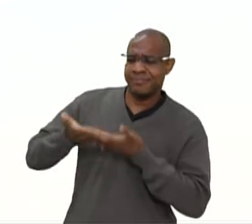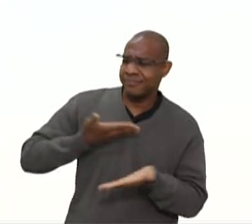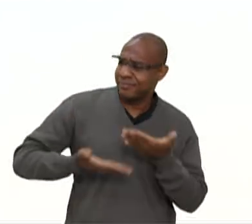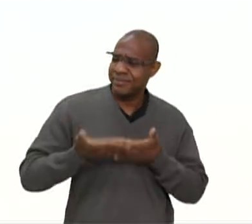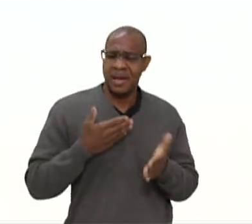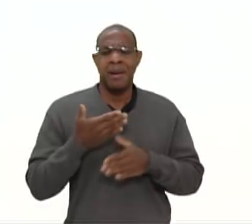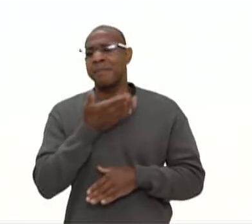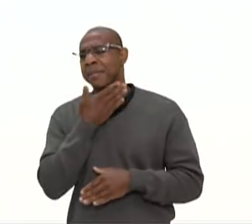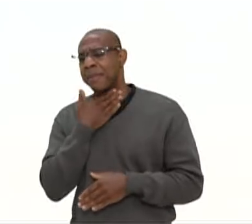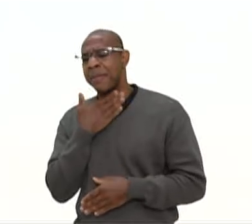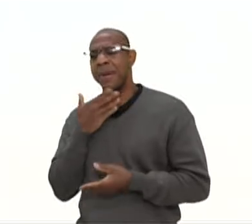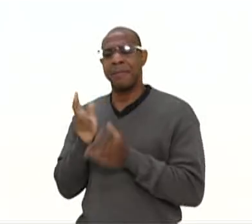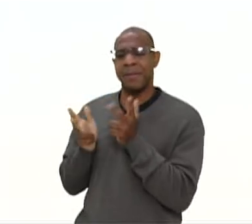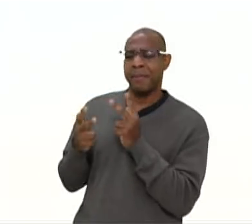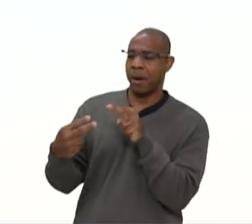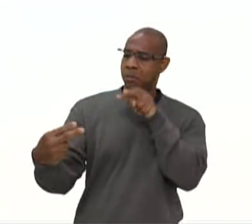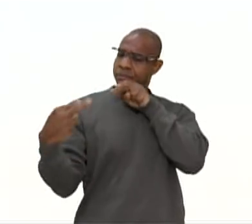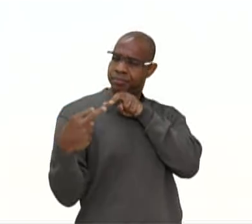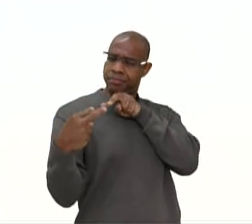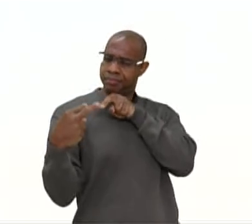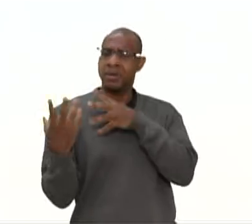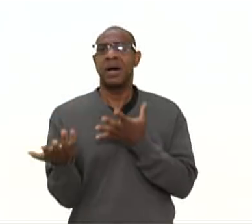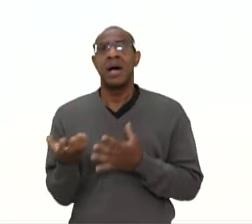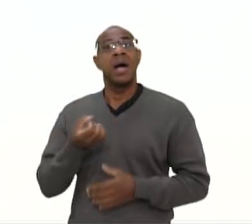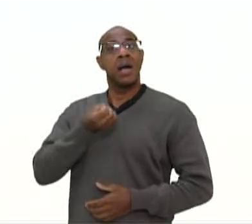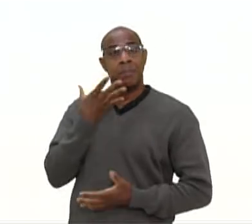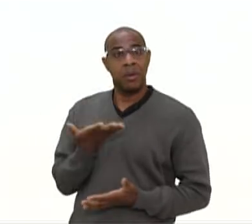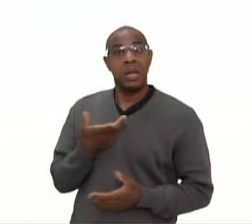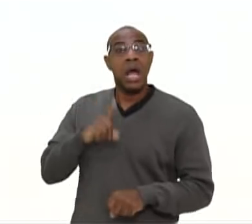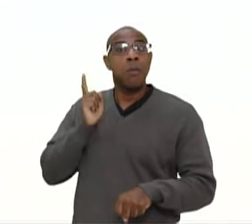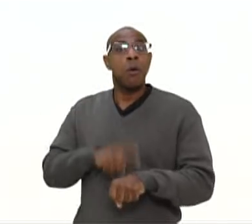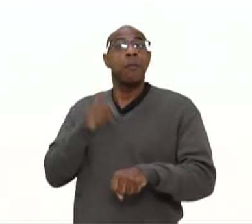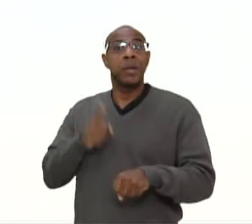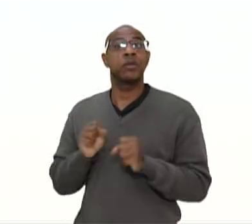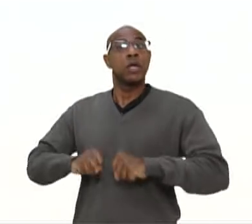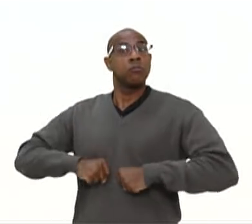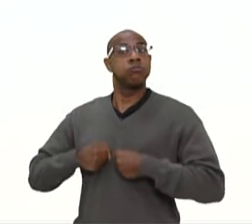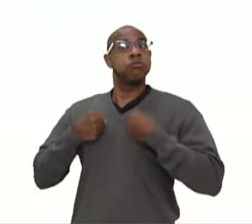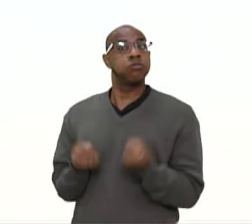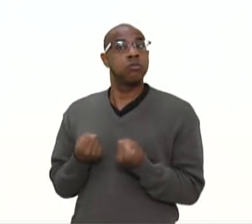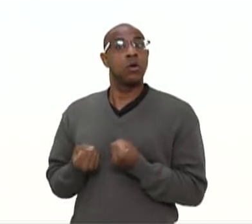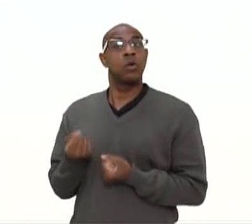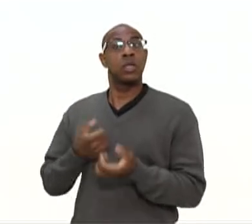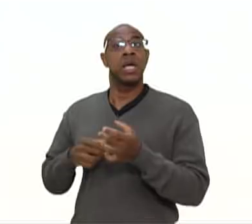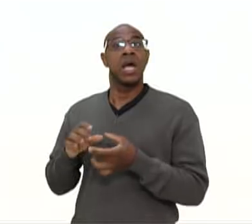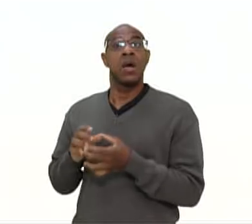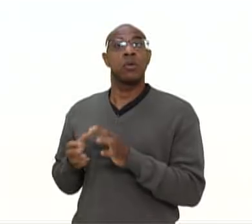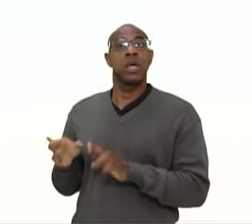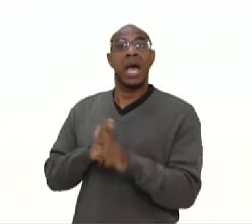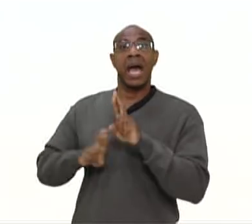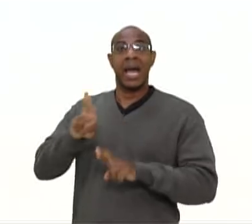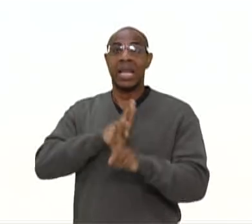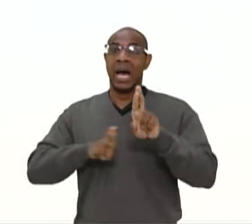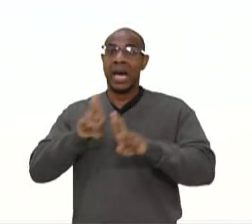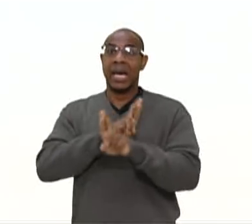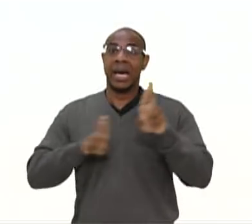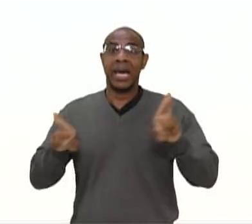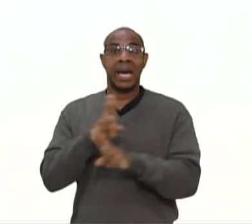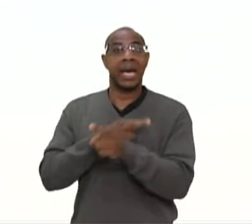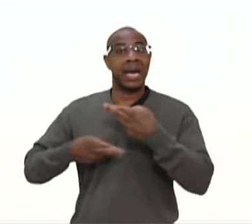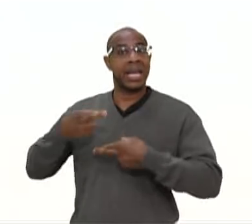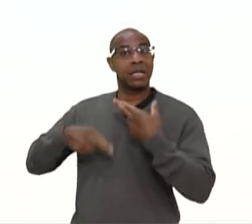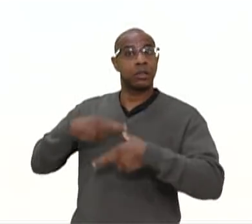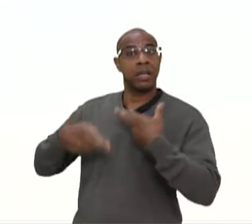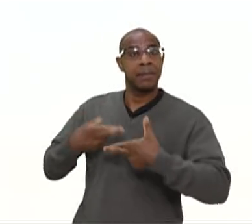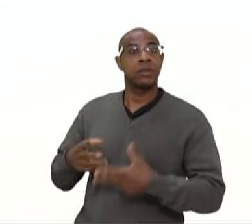ao bate-papo, olho no olho, são situações que fortalecerão o relacionamento e o amor. Esse